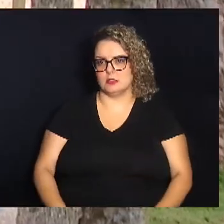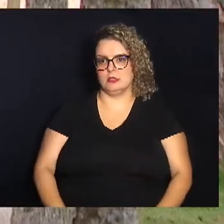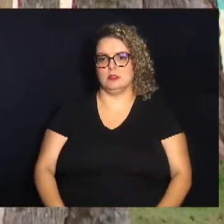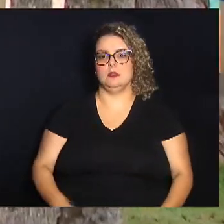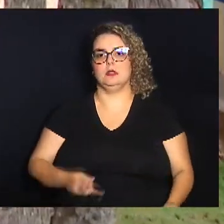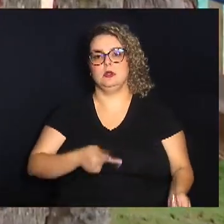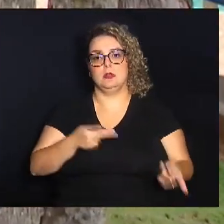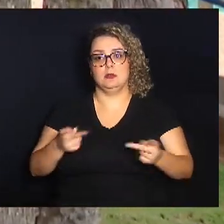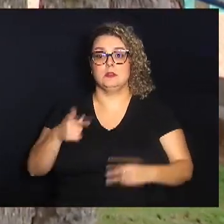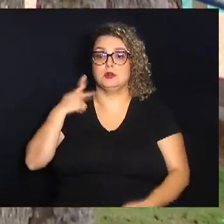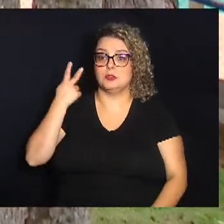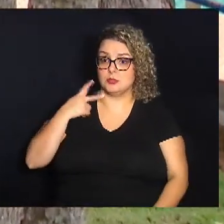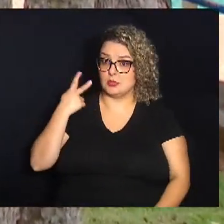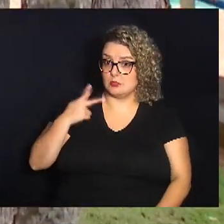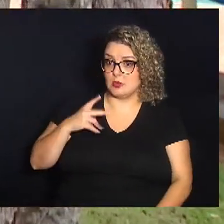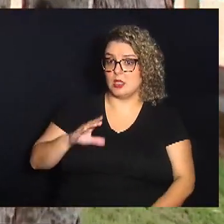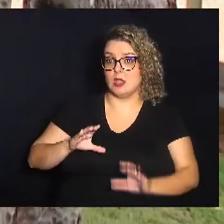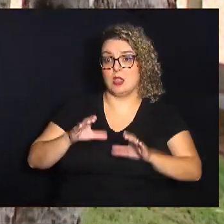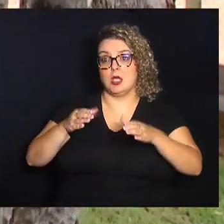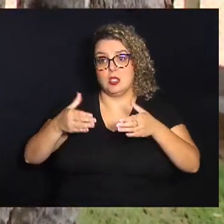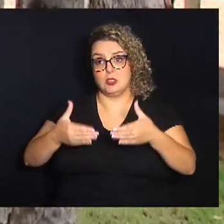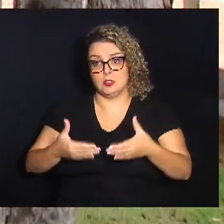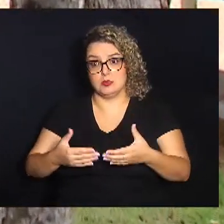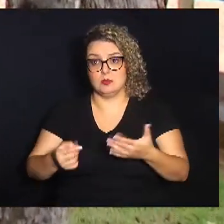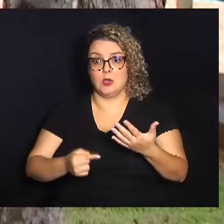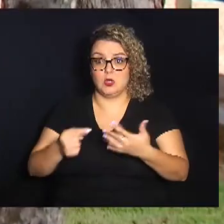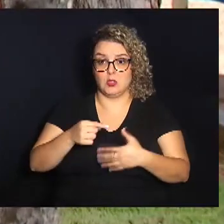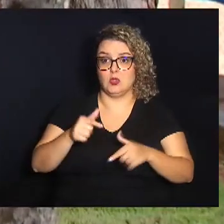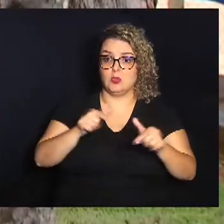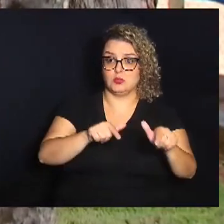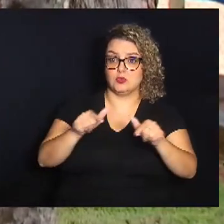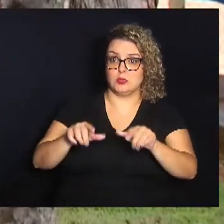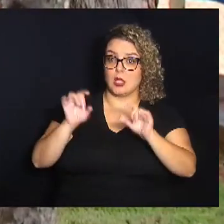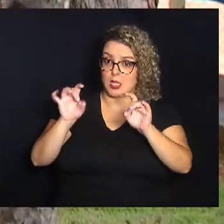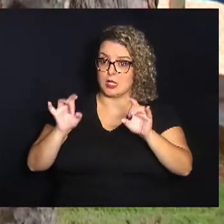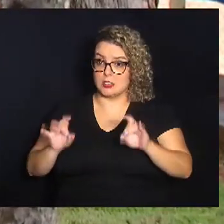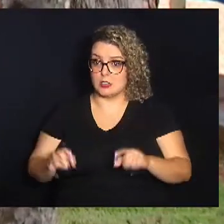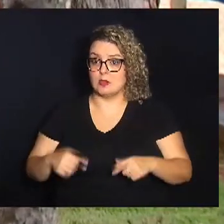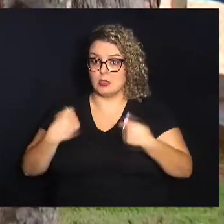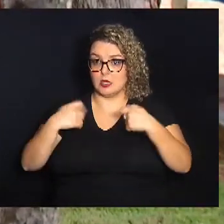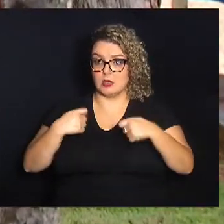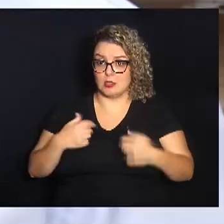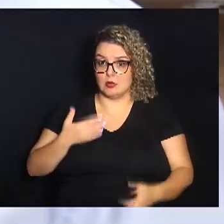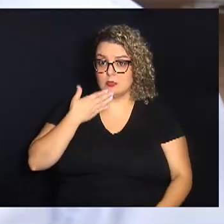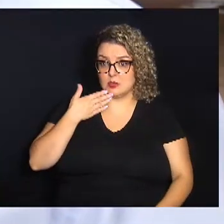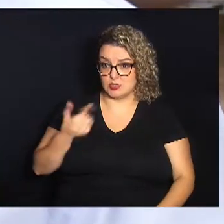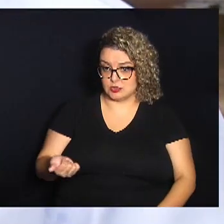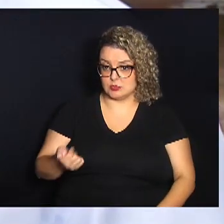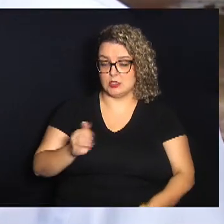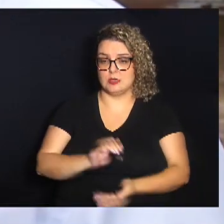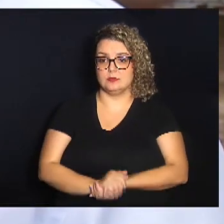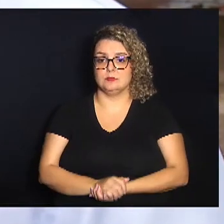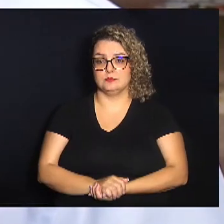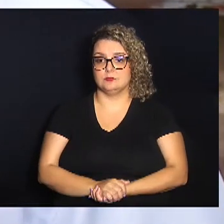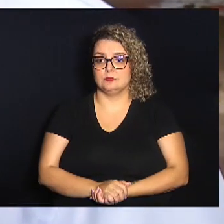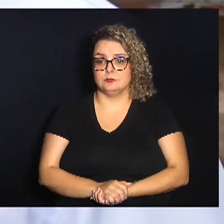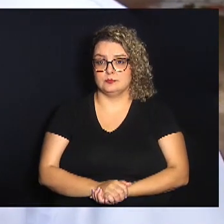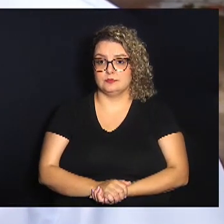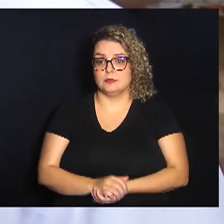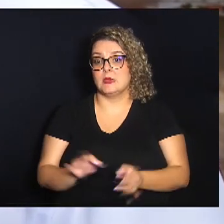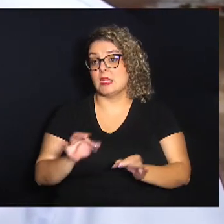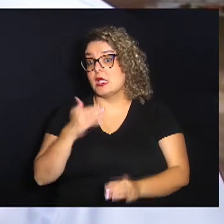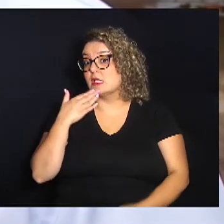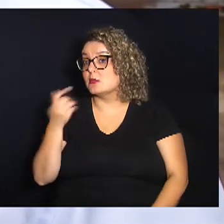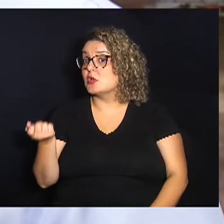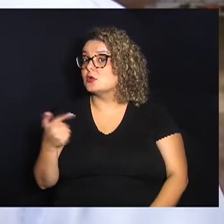do parlamentar, a comunidade pontuou locais específicos que precisam de melhorias. Nada melhor do